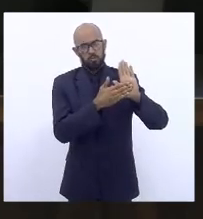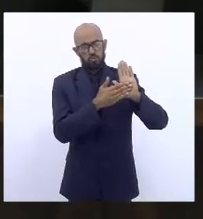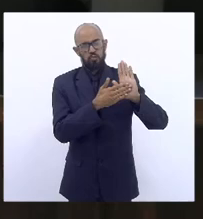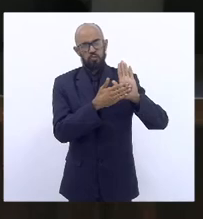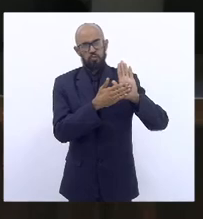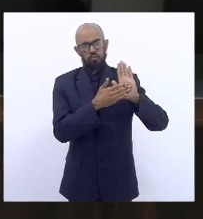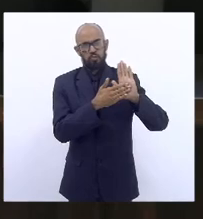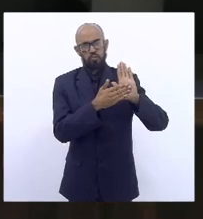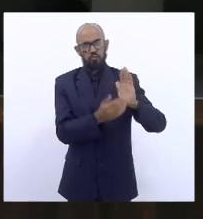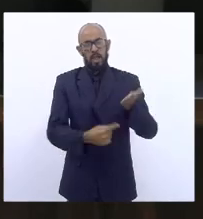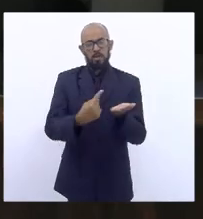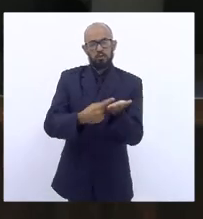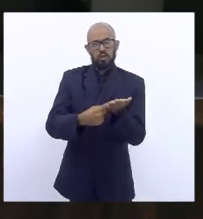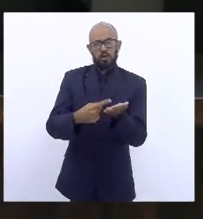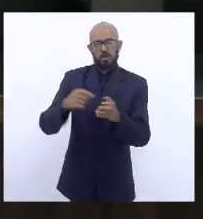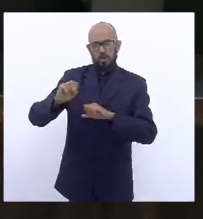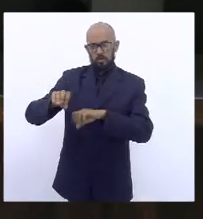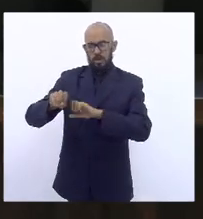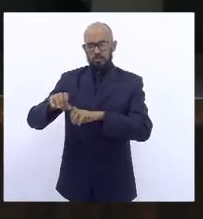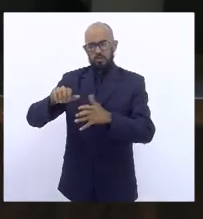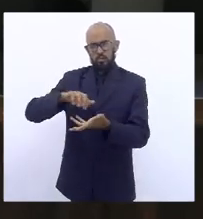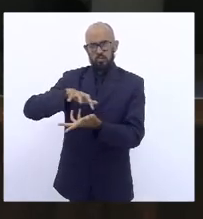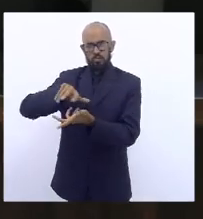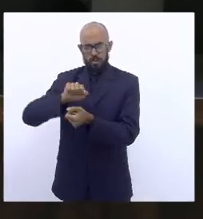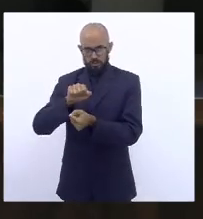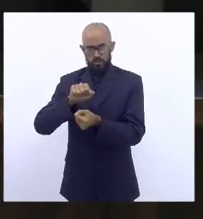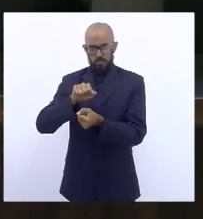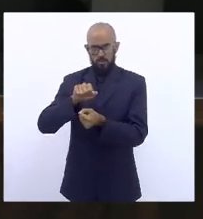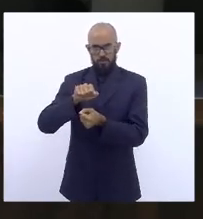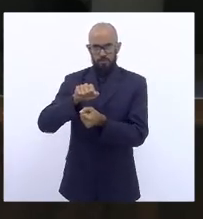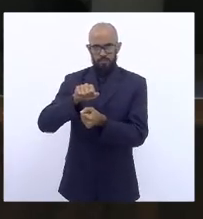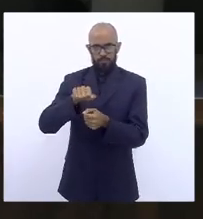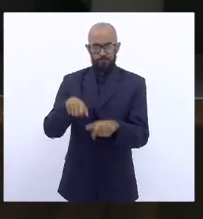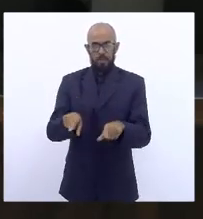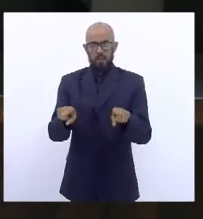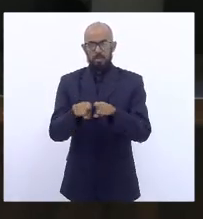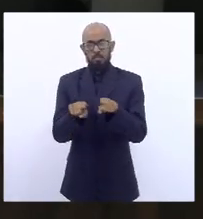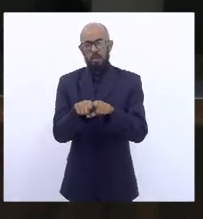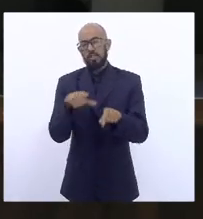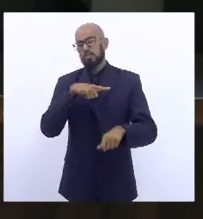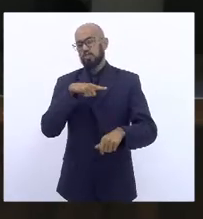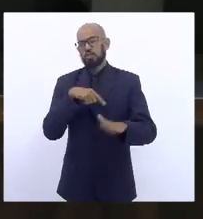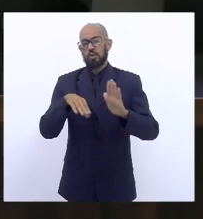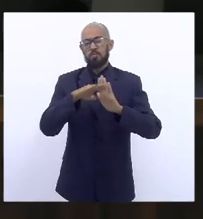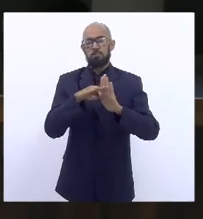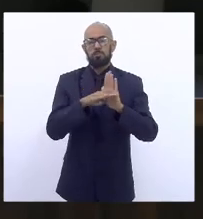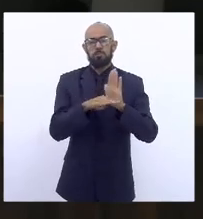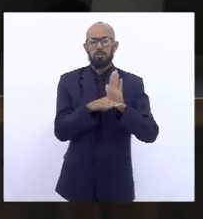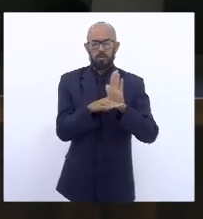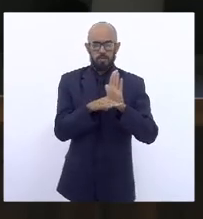da agenda da educação no mundo, no planeta. Inclusive, havia uma programação